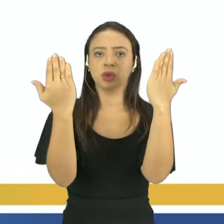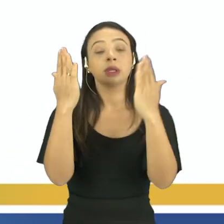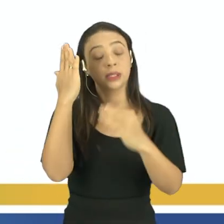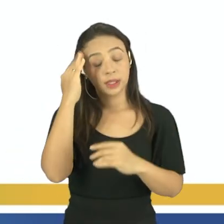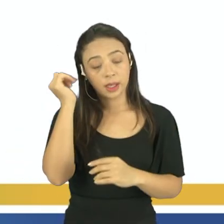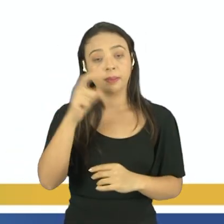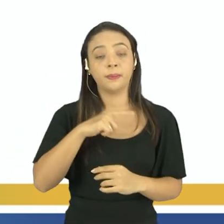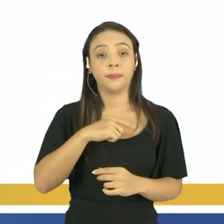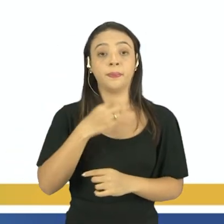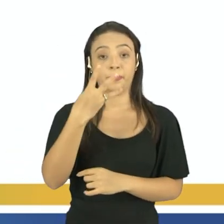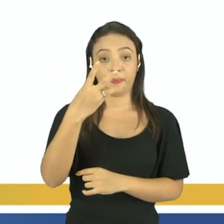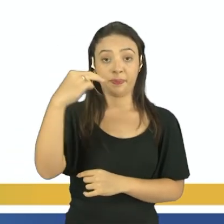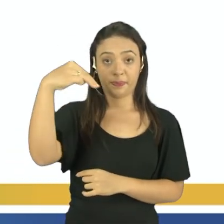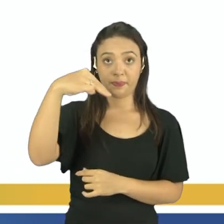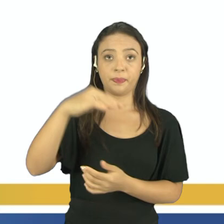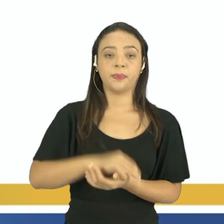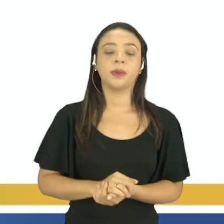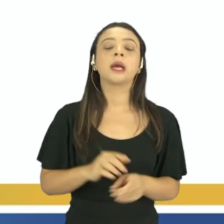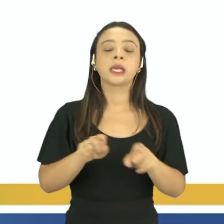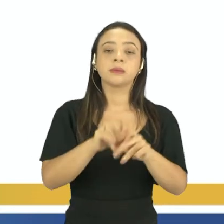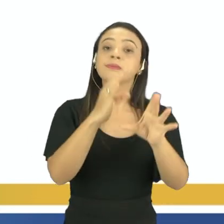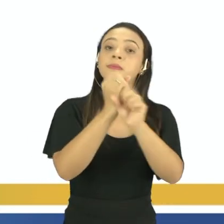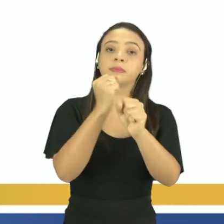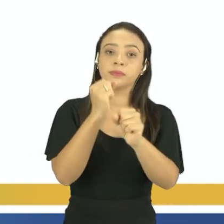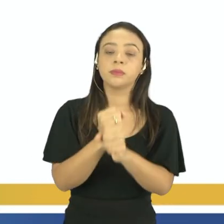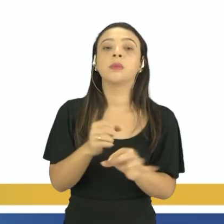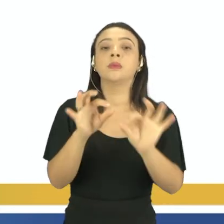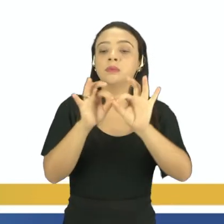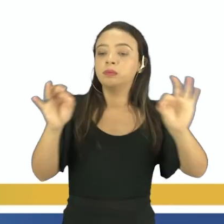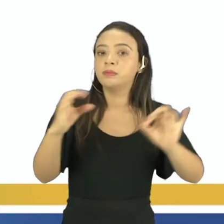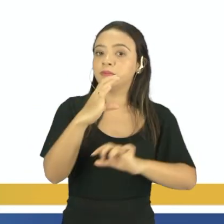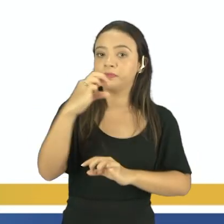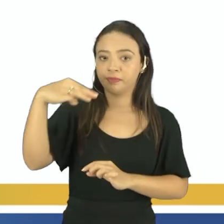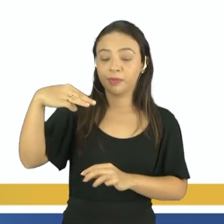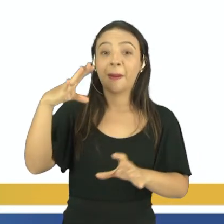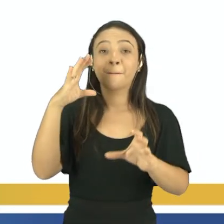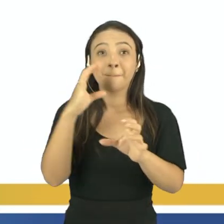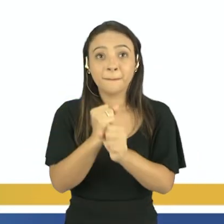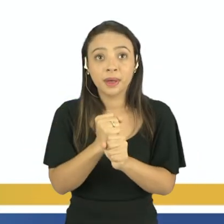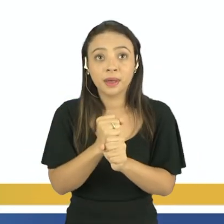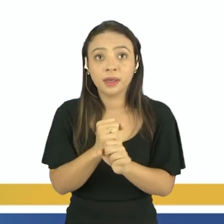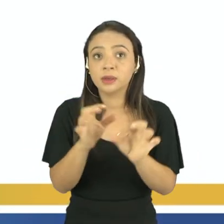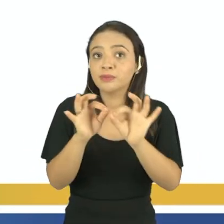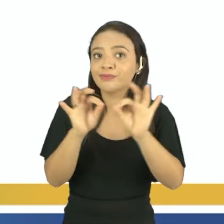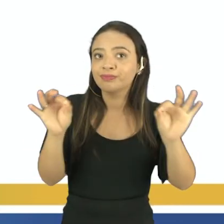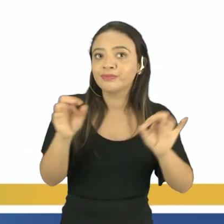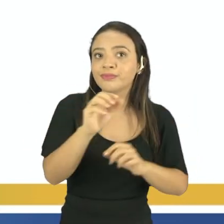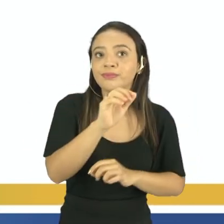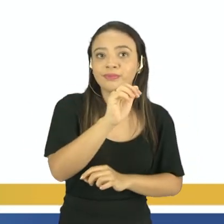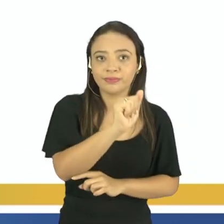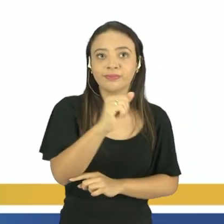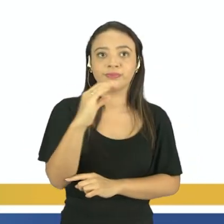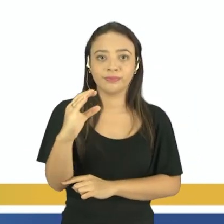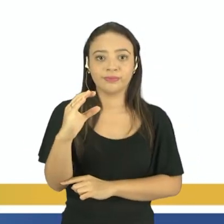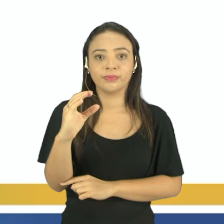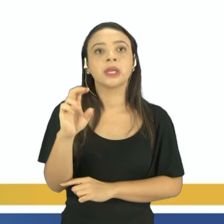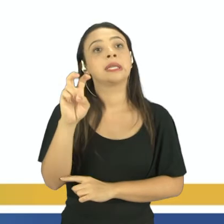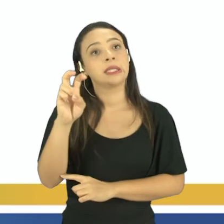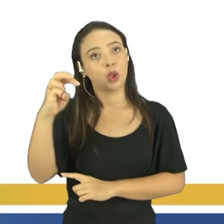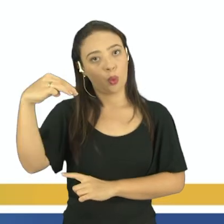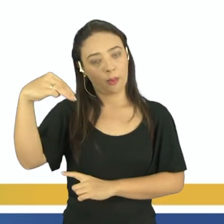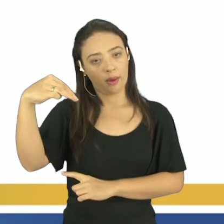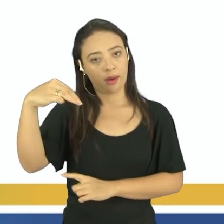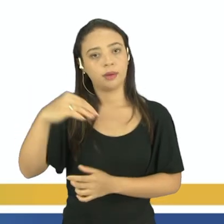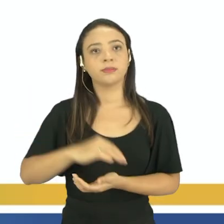3 metros. A gente precisa somar o segmento CM, mais o segmento também AC, que mede 5 metros,